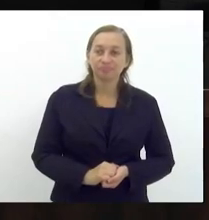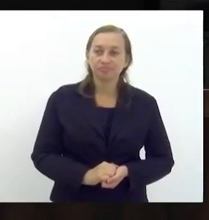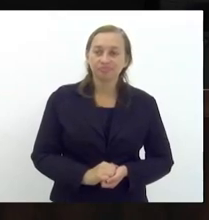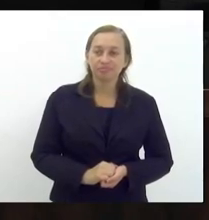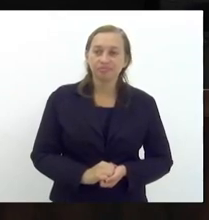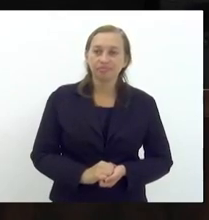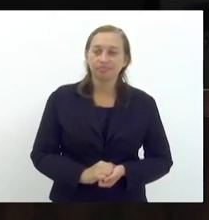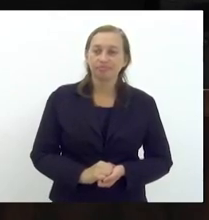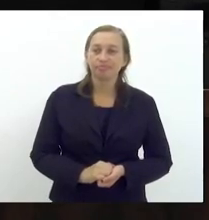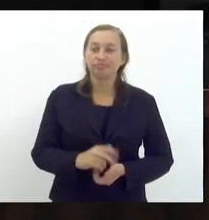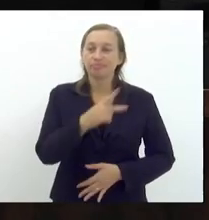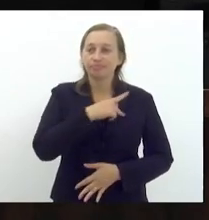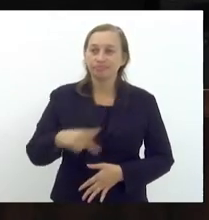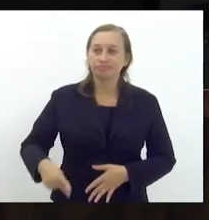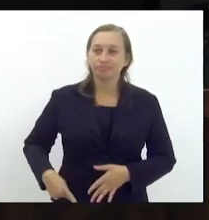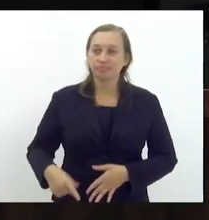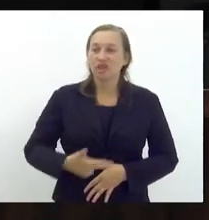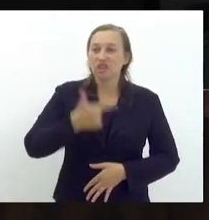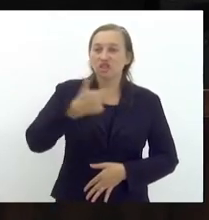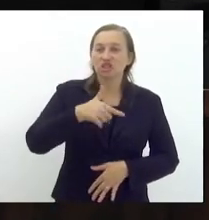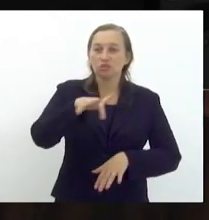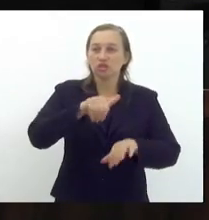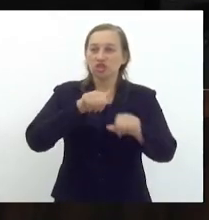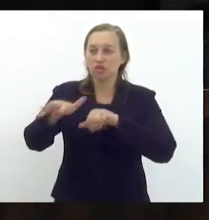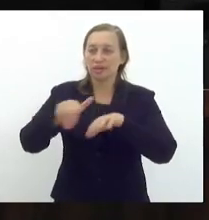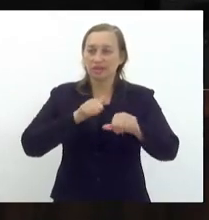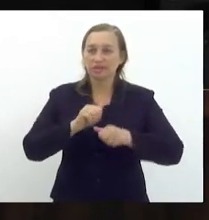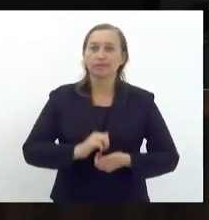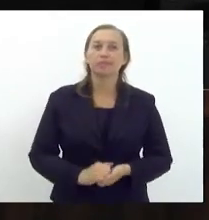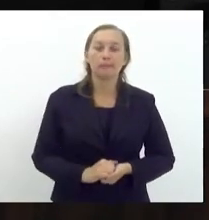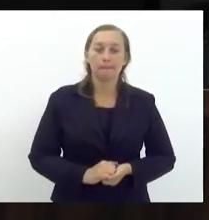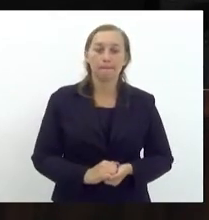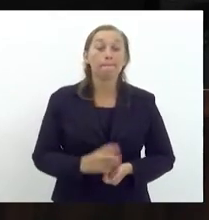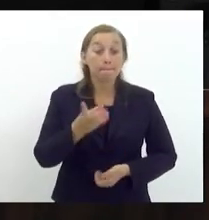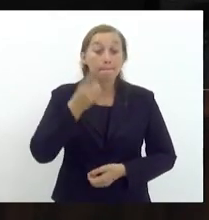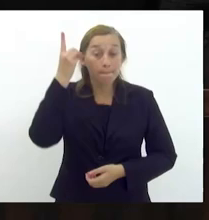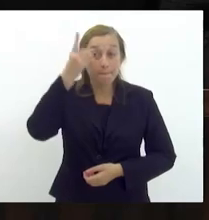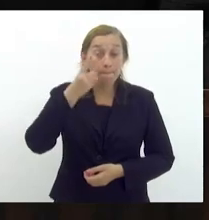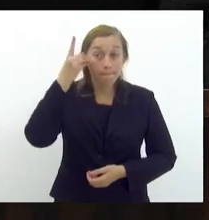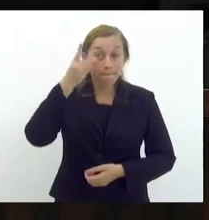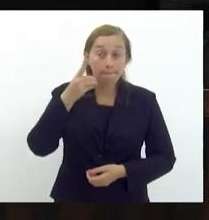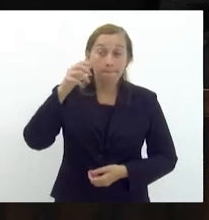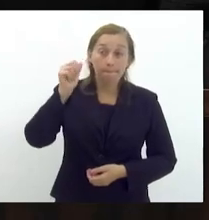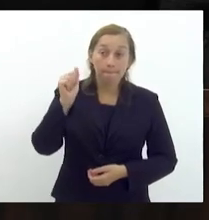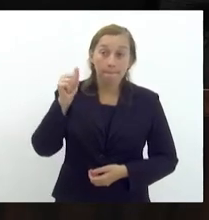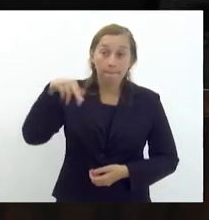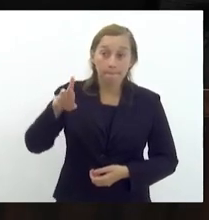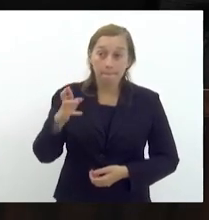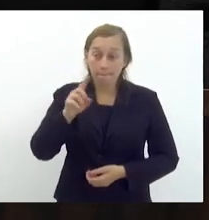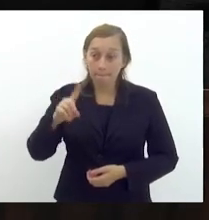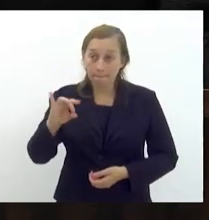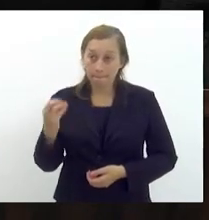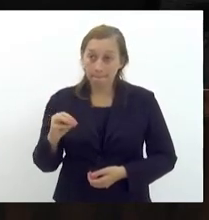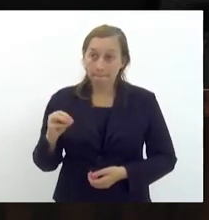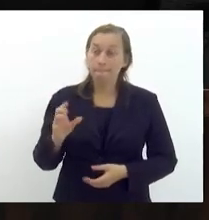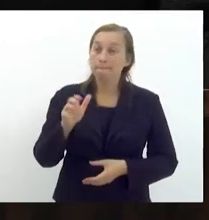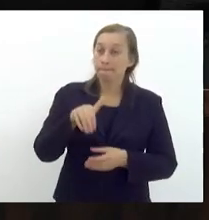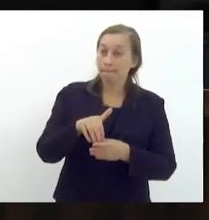a presidência era procedência segunda chamada Deputado Andrezinho siciliano